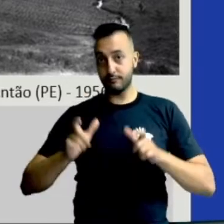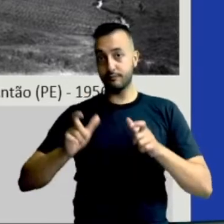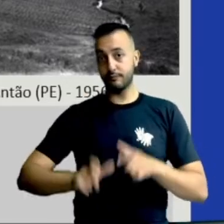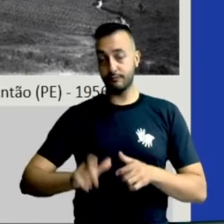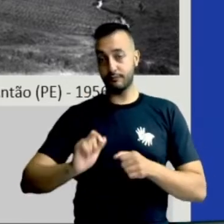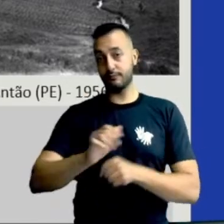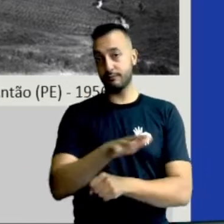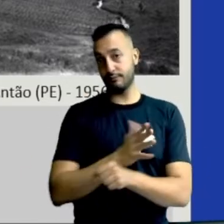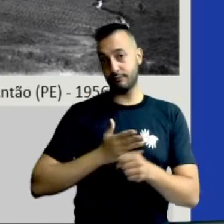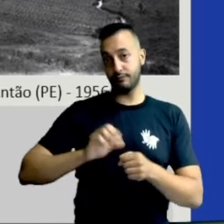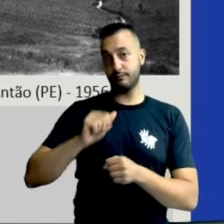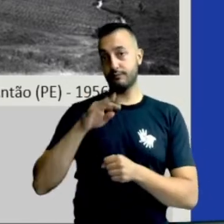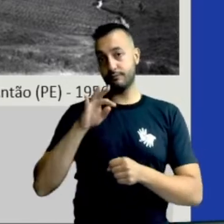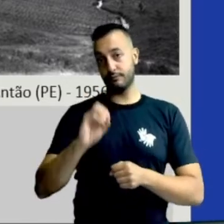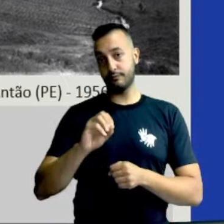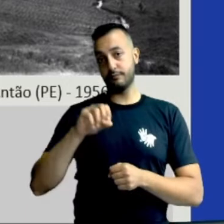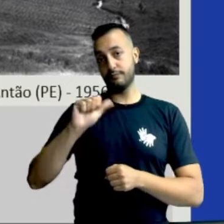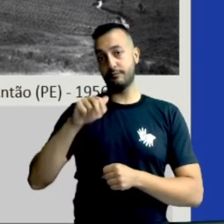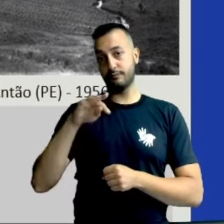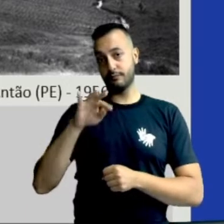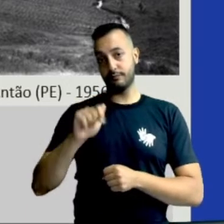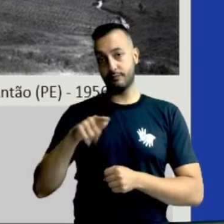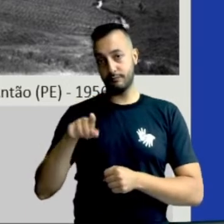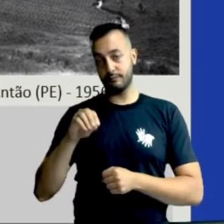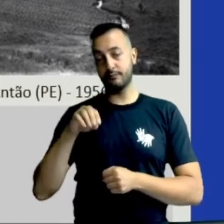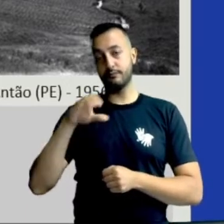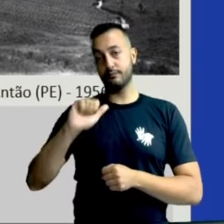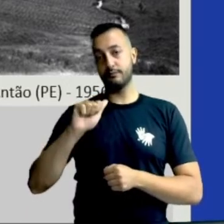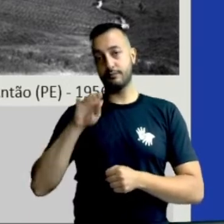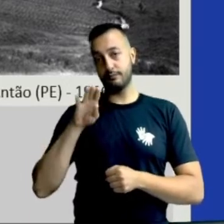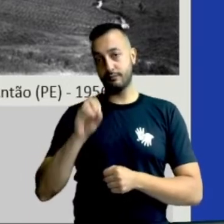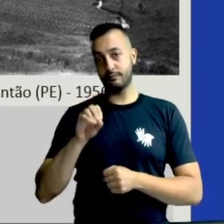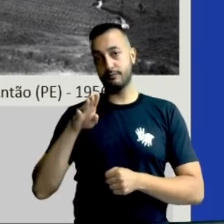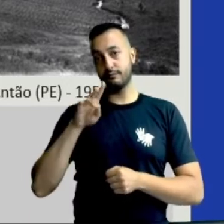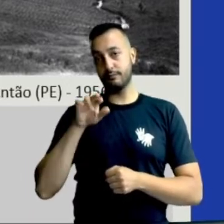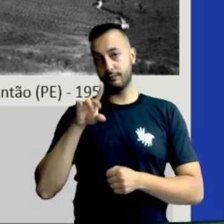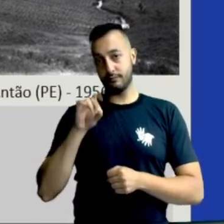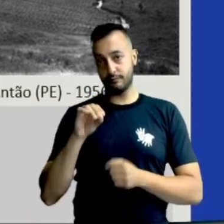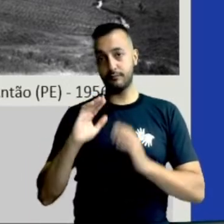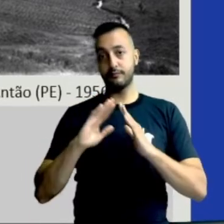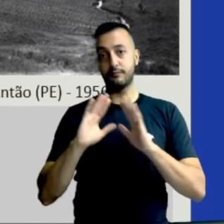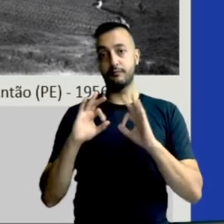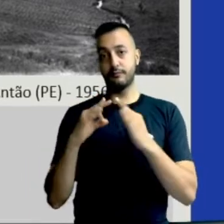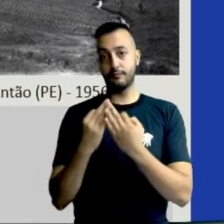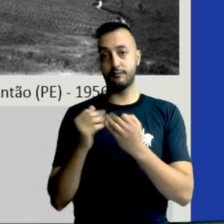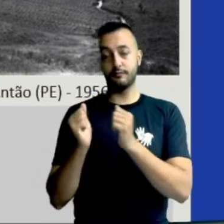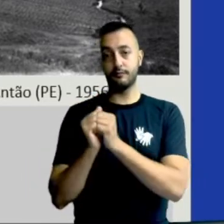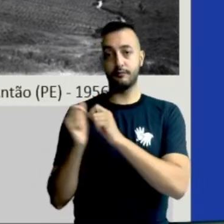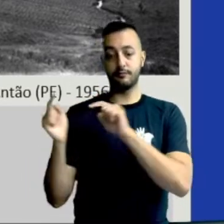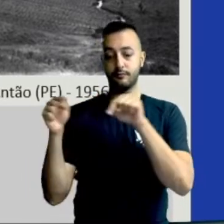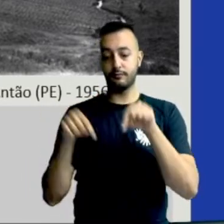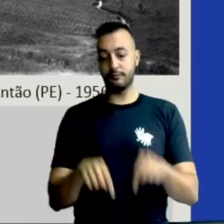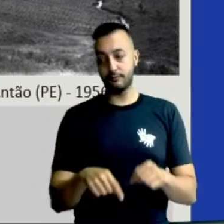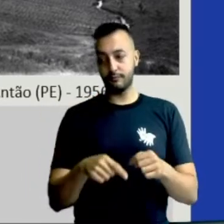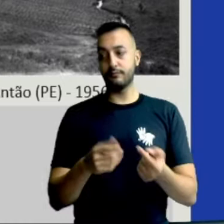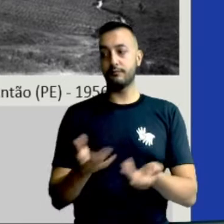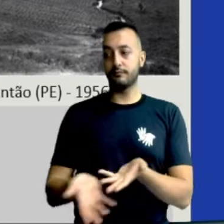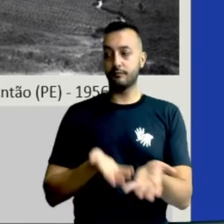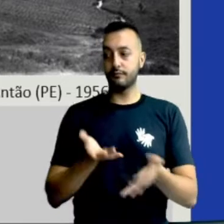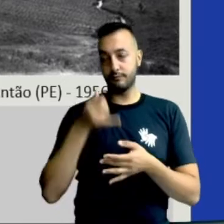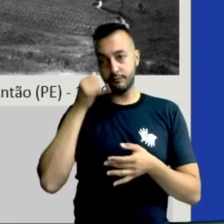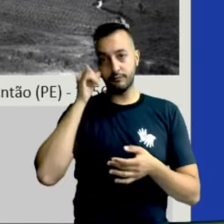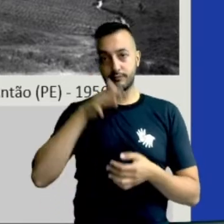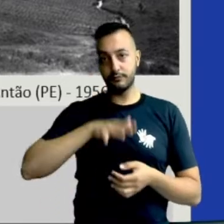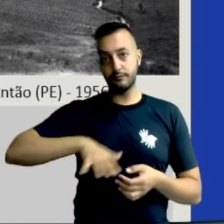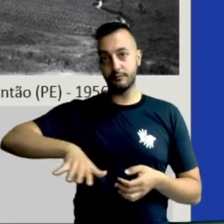se estabeleceu aqui com sua família, dedicando-se sobretudo à criação de gado,